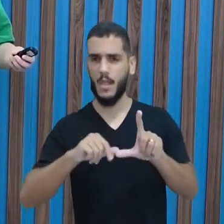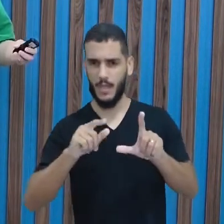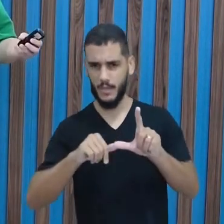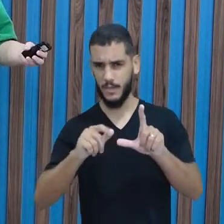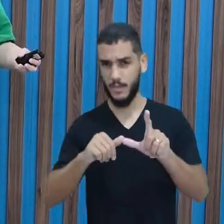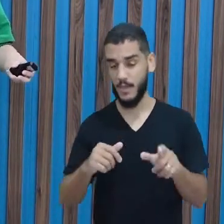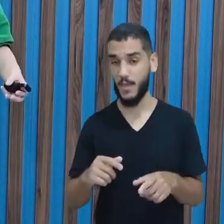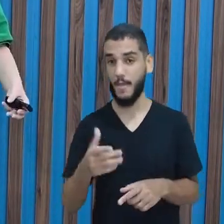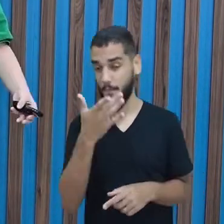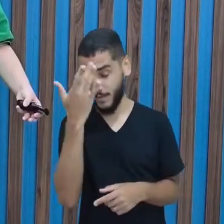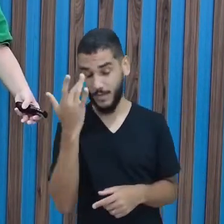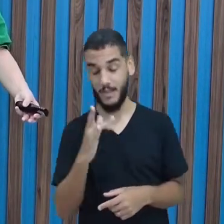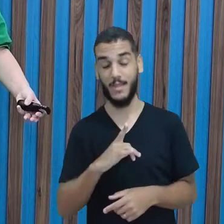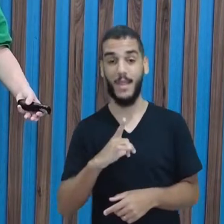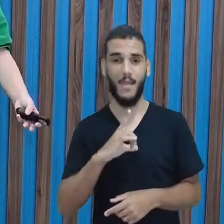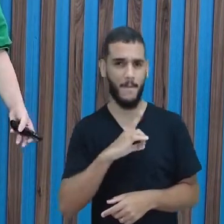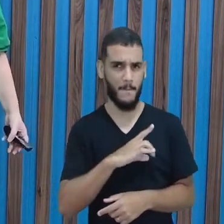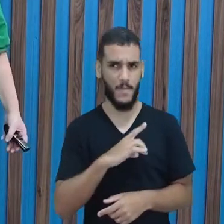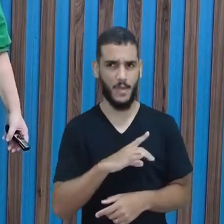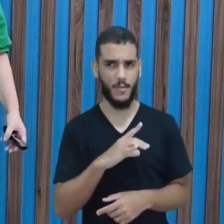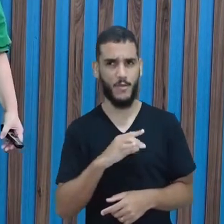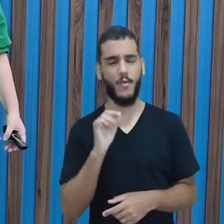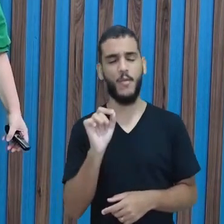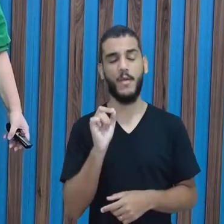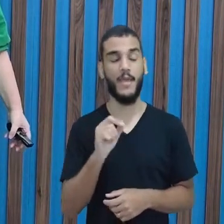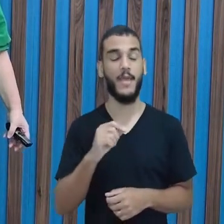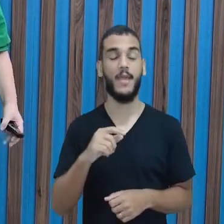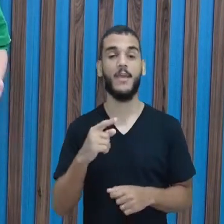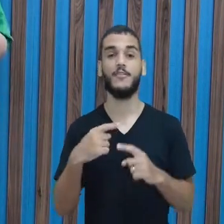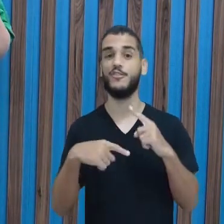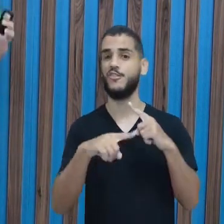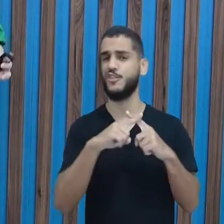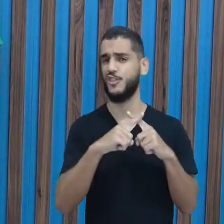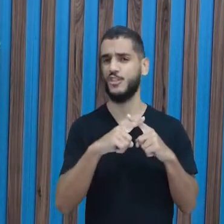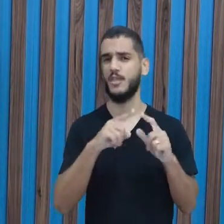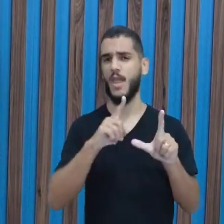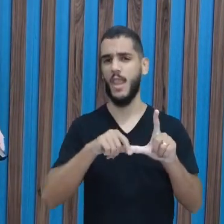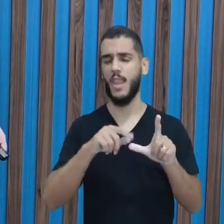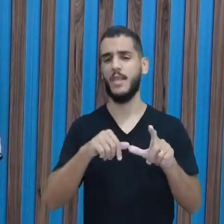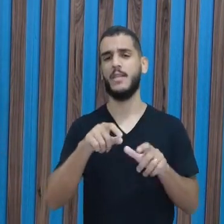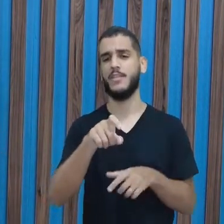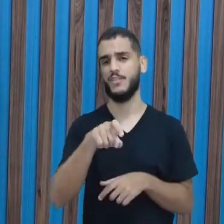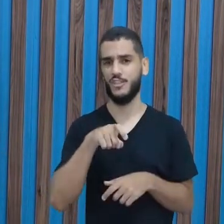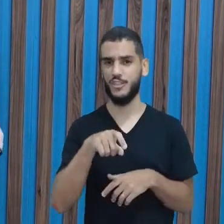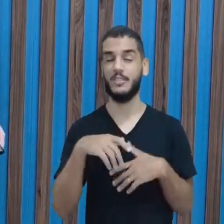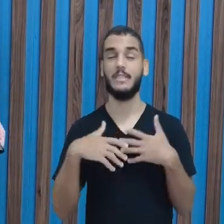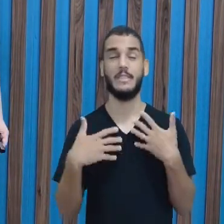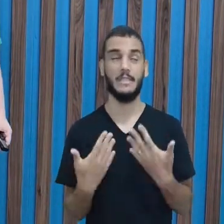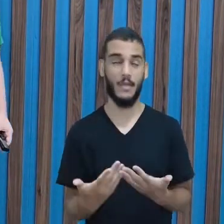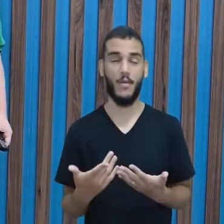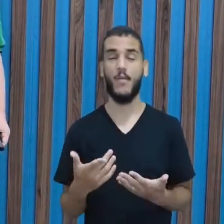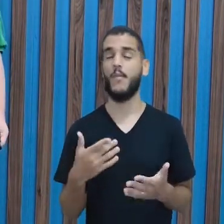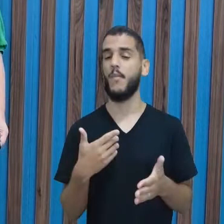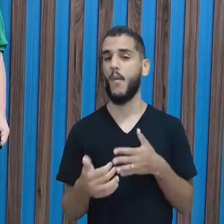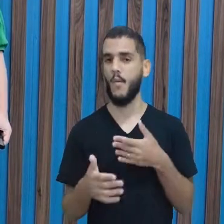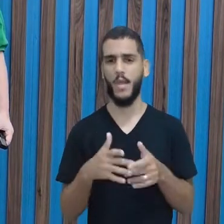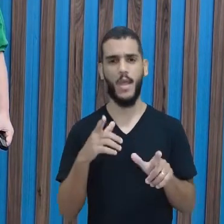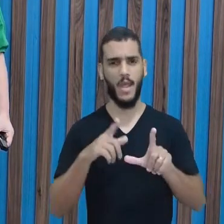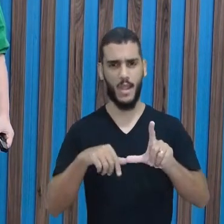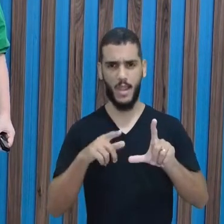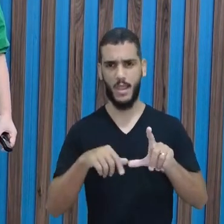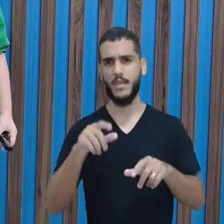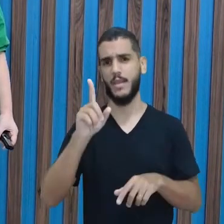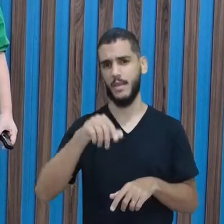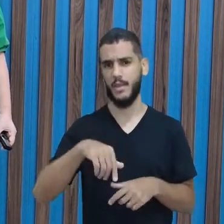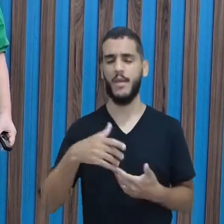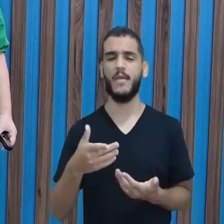quando aparecem as letras, o X, pode ser X, A, B, qualquer letrinha que é incógnita, tá? A gente vai